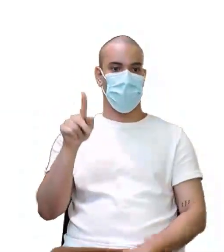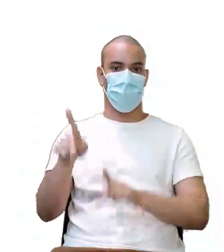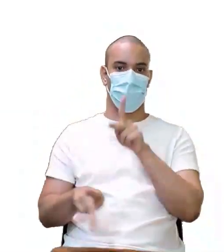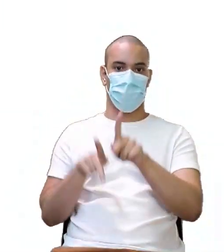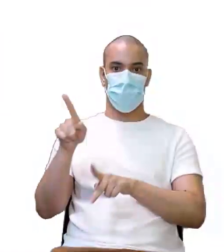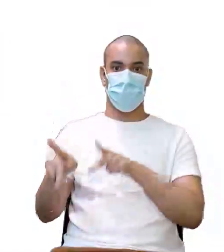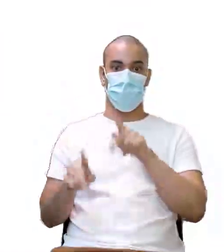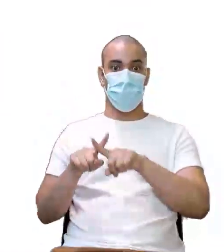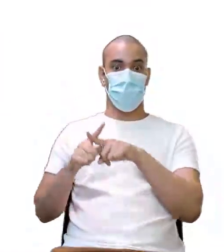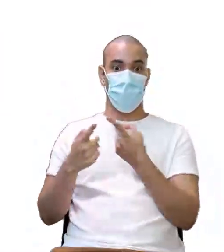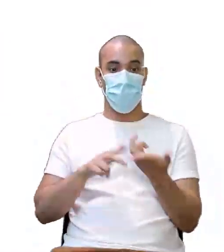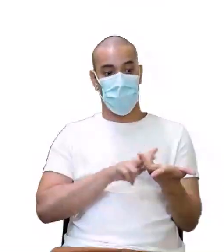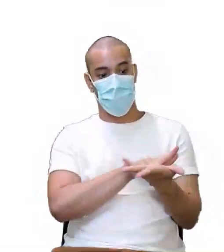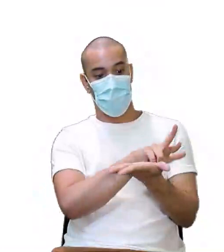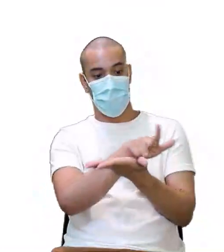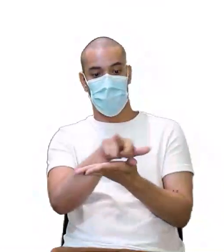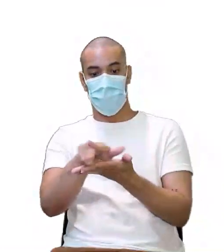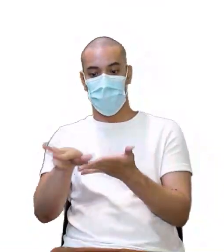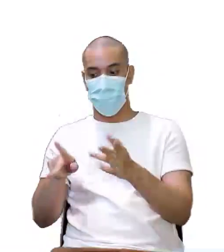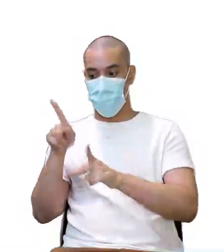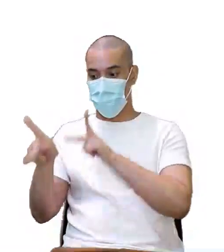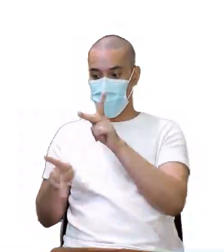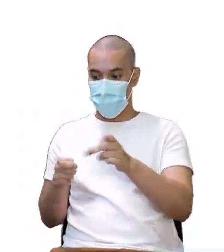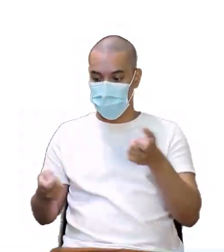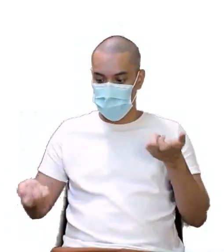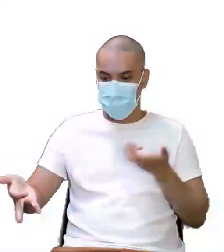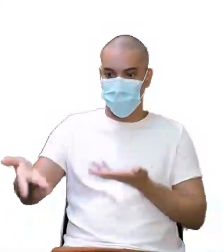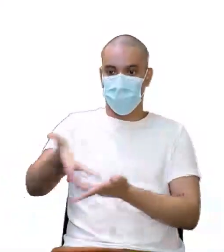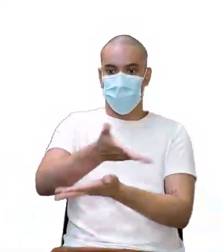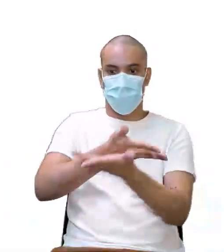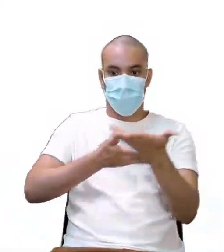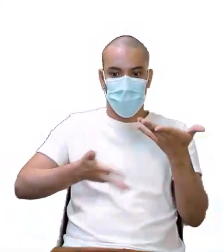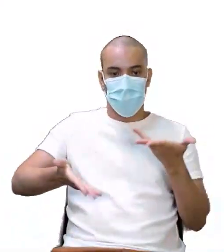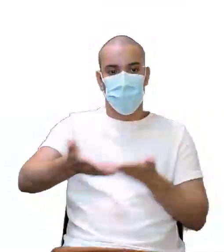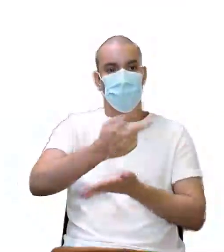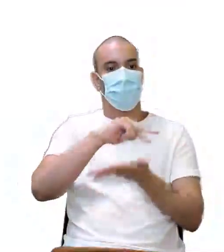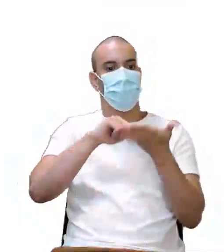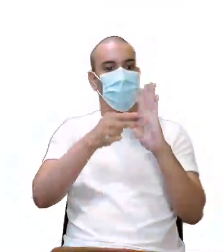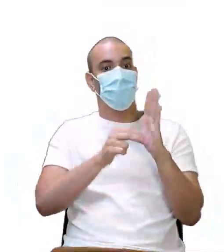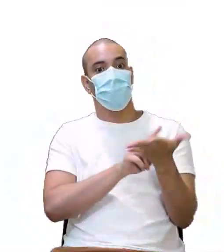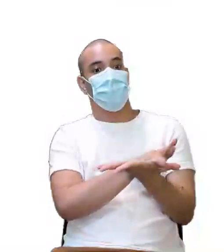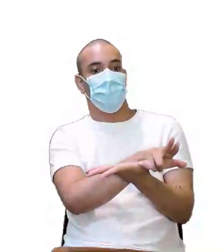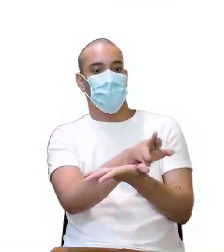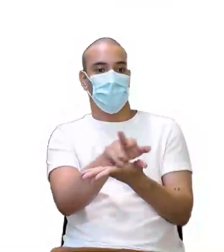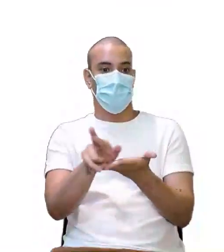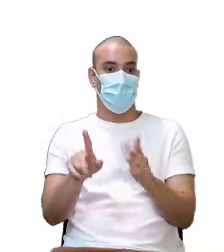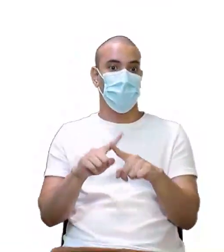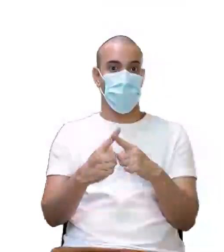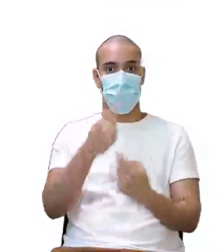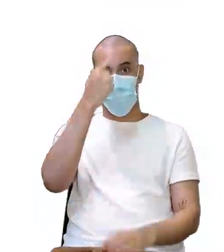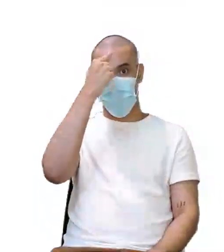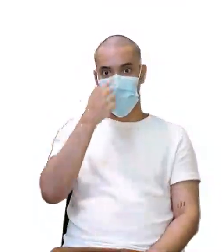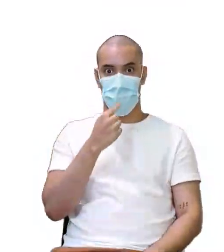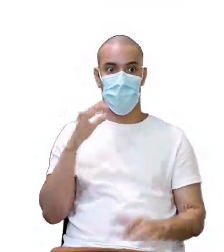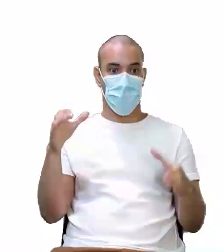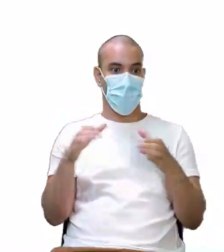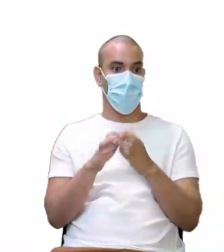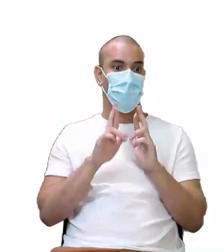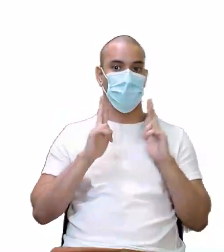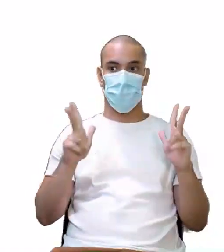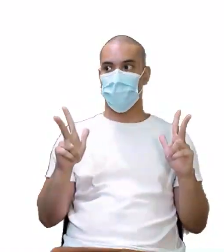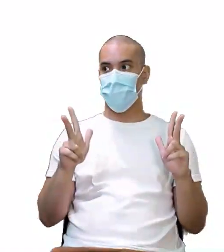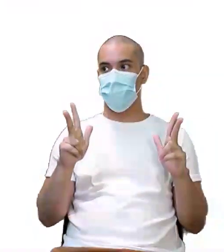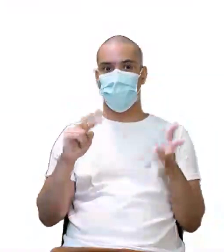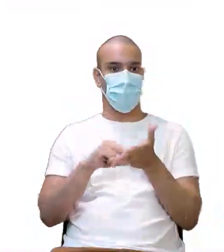Mas várias populações significa que são vários indivíduos de espécies diferentes. Isso já é